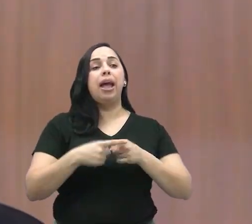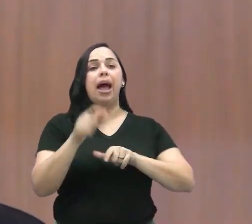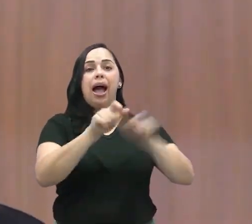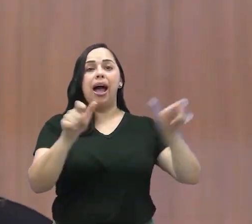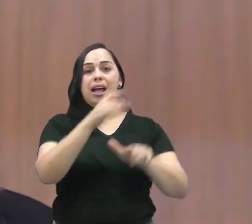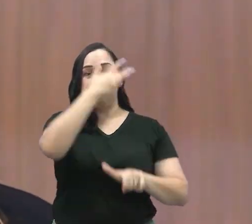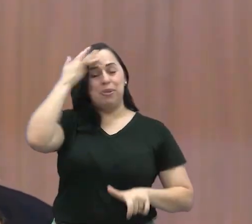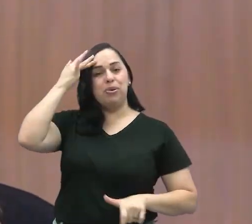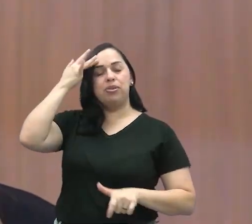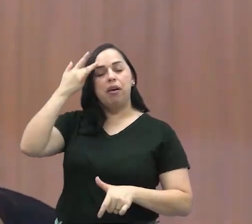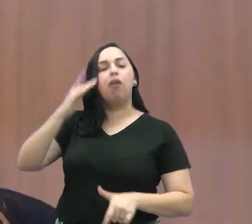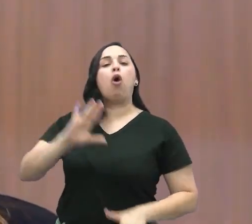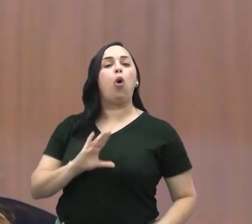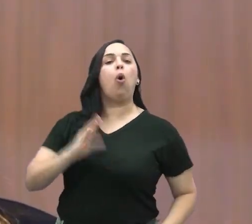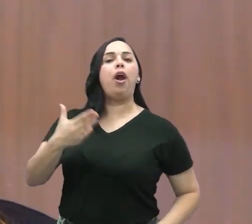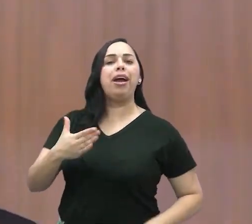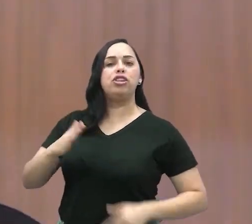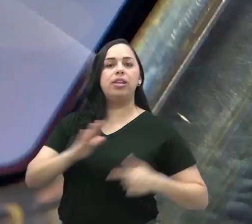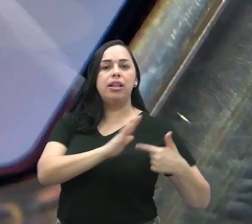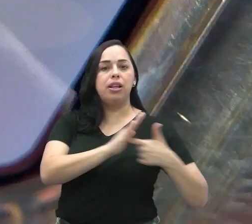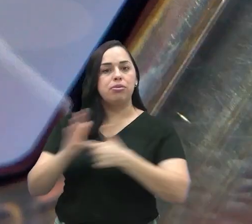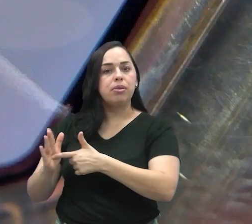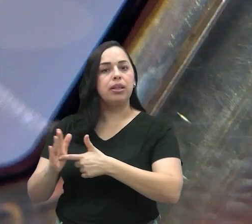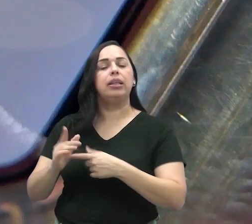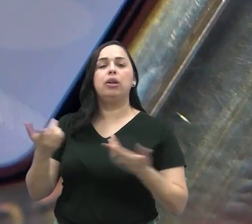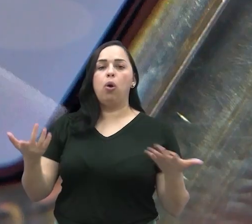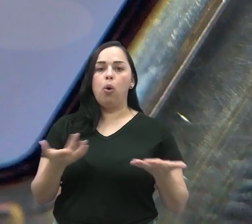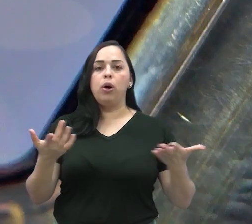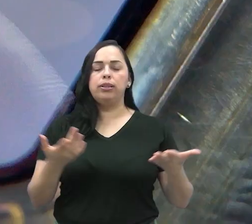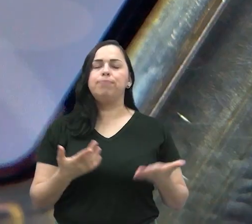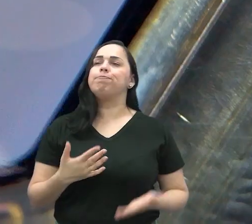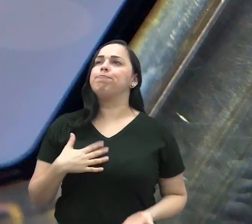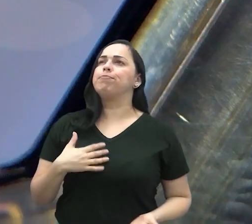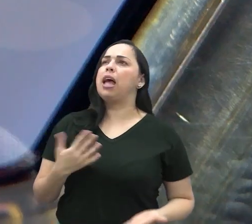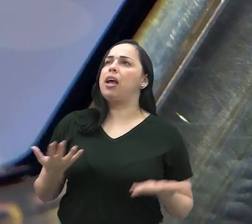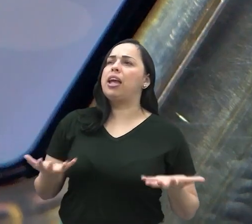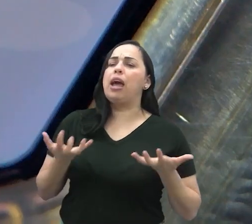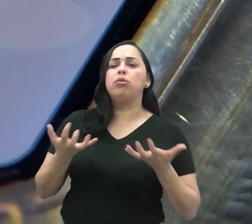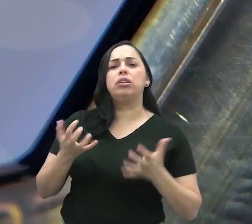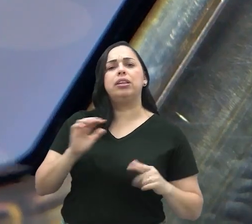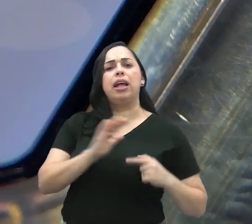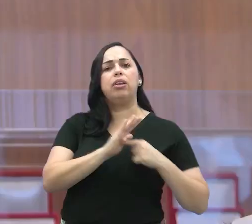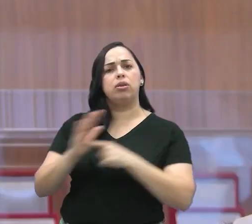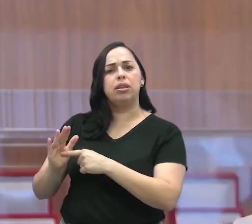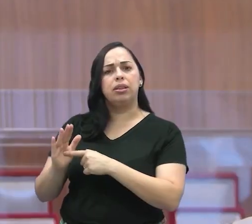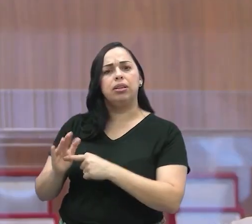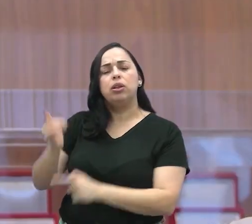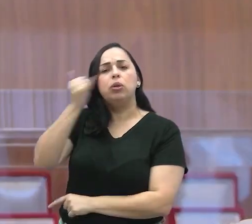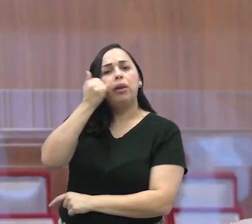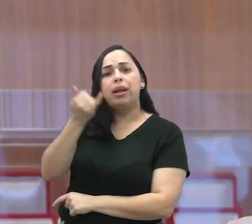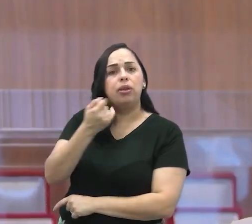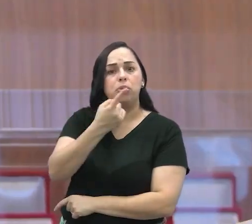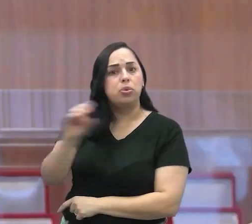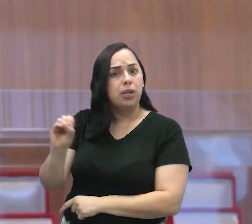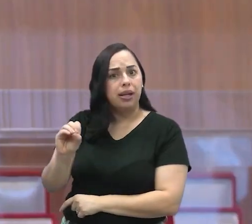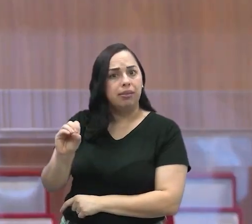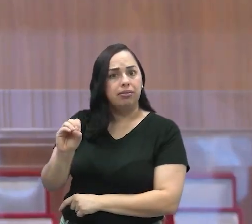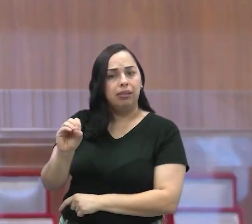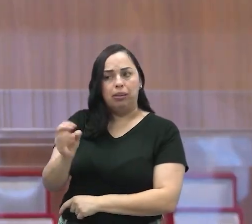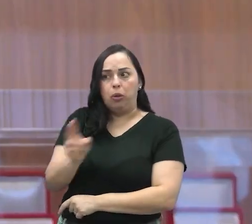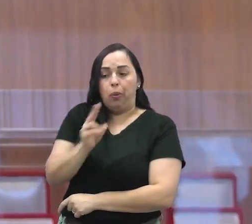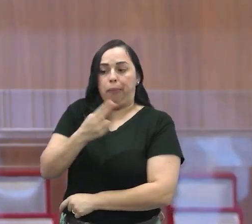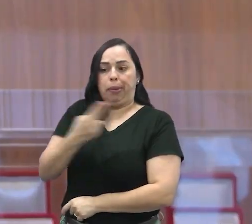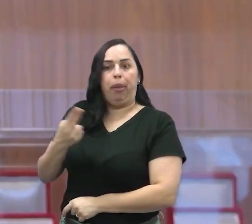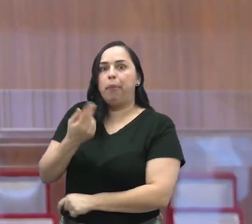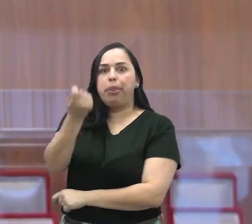sobre a mudança no comportamento da população. A alta reflete a coragem em denunciar. Em 2024, nós tivemos um aumento